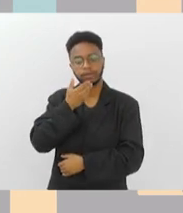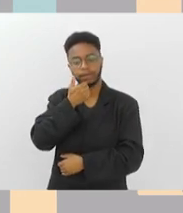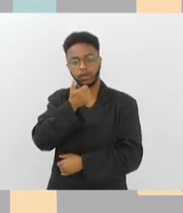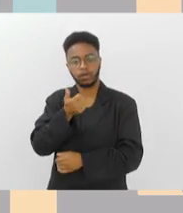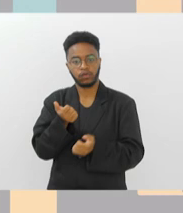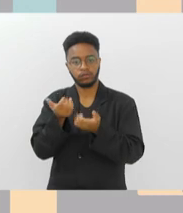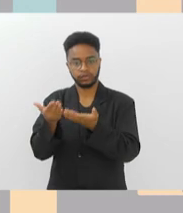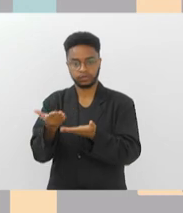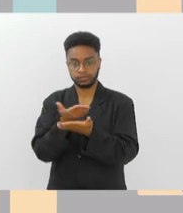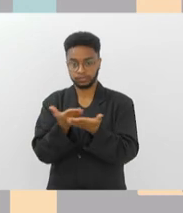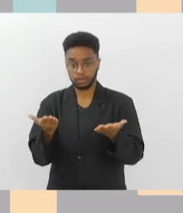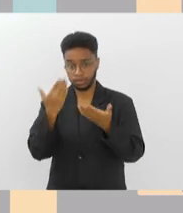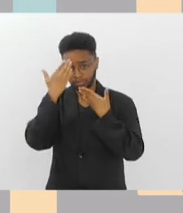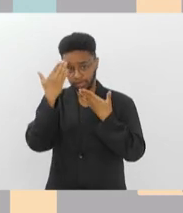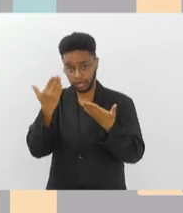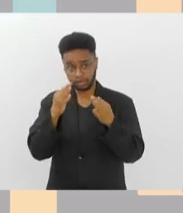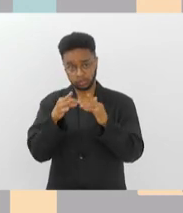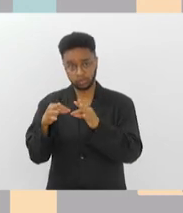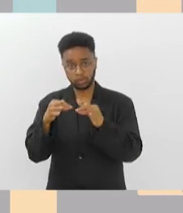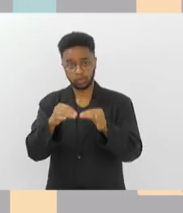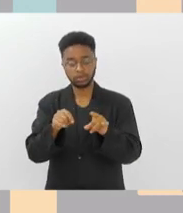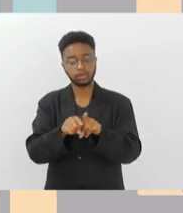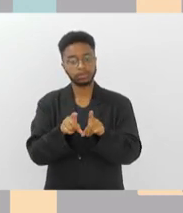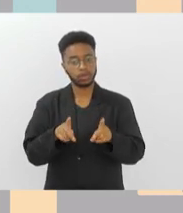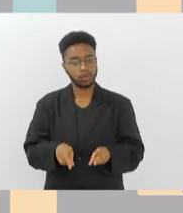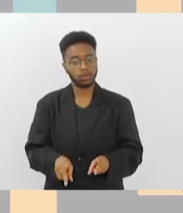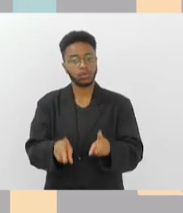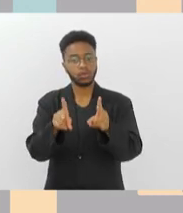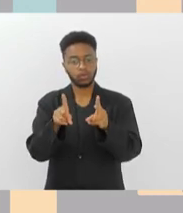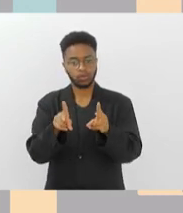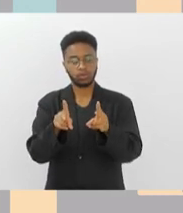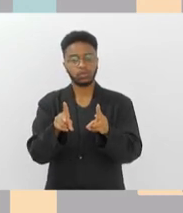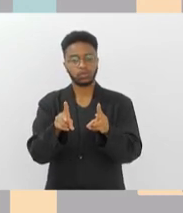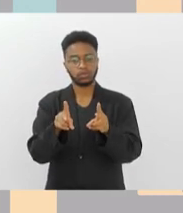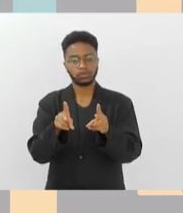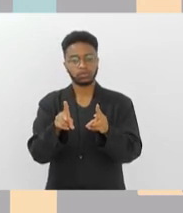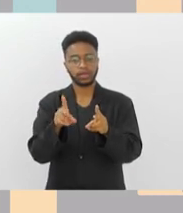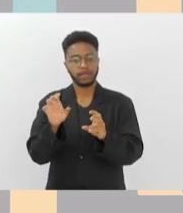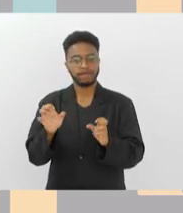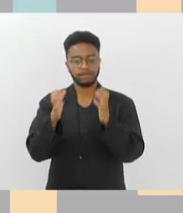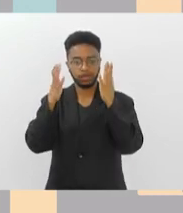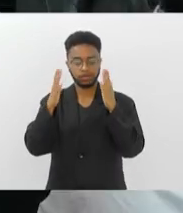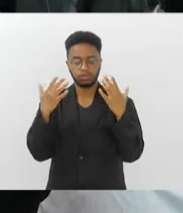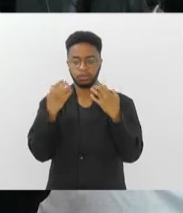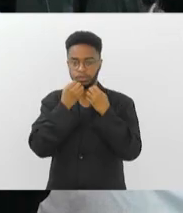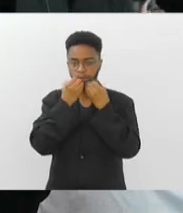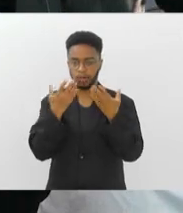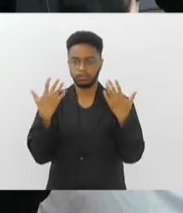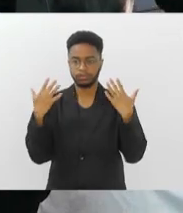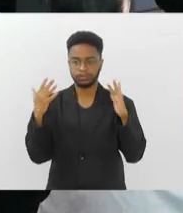oferecer. Muito obrigado a todos e continuação de um bom evento.